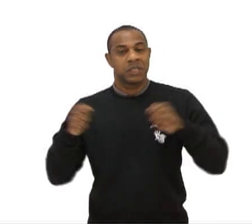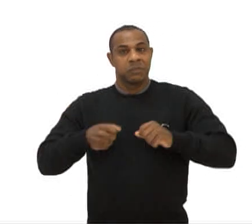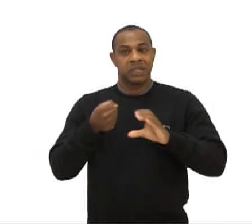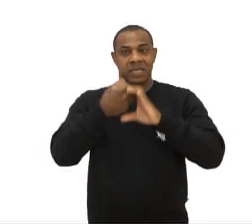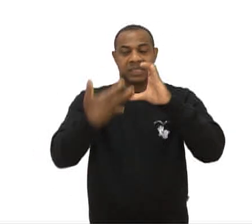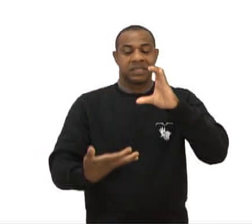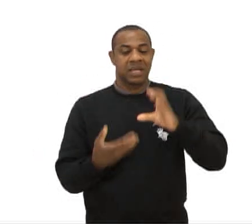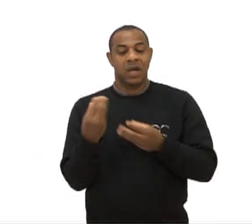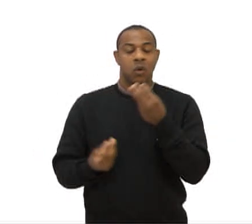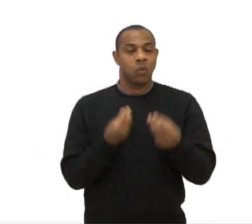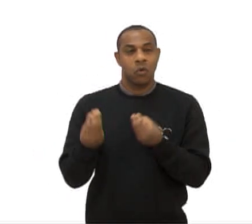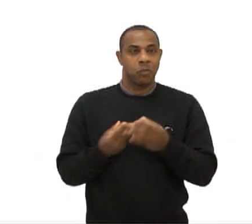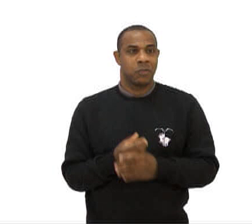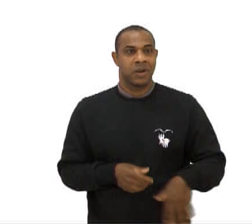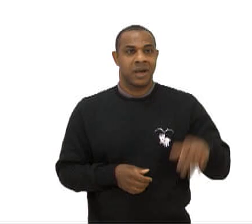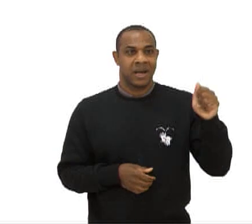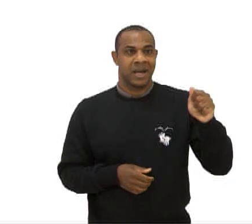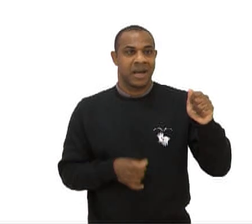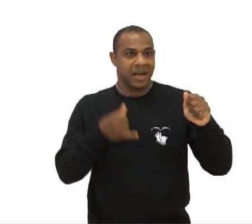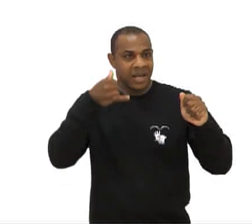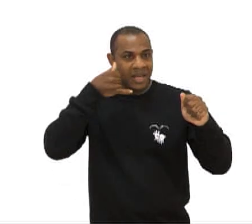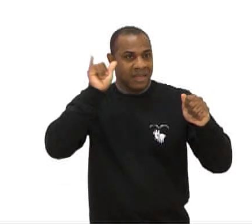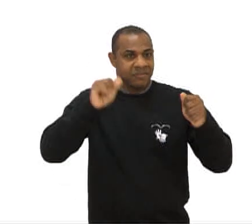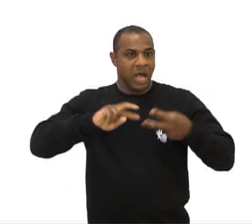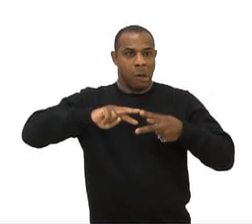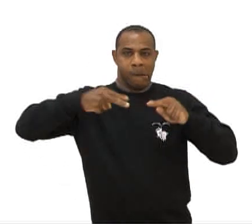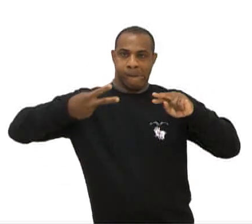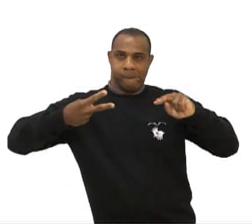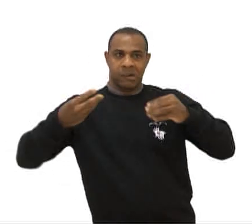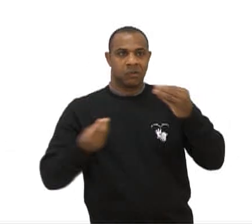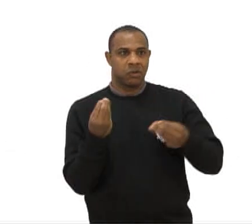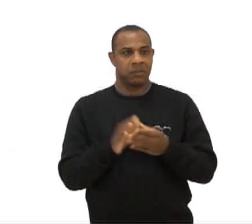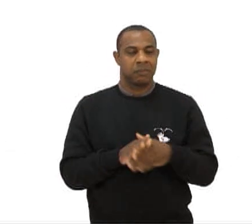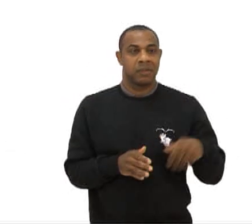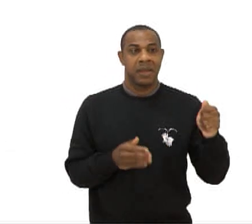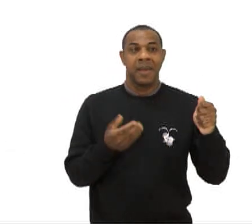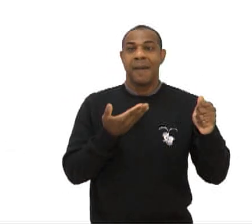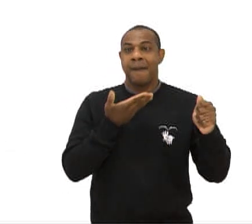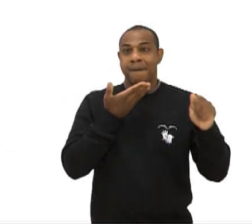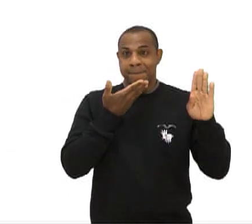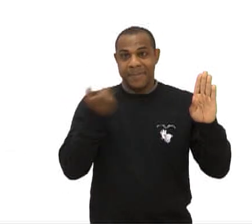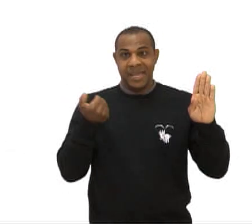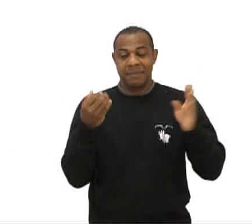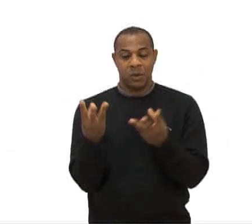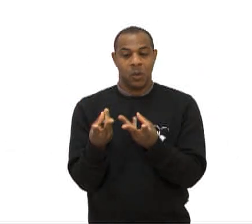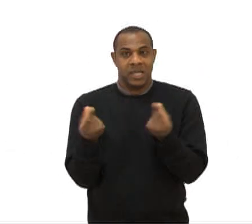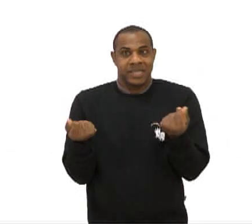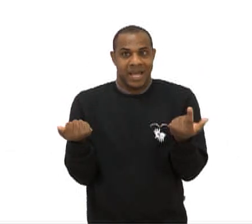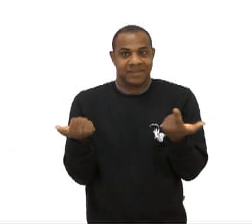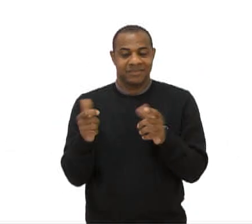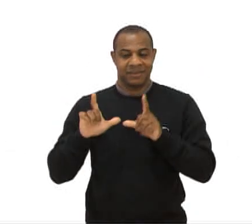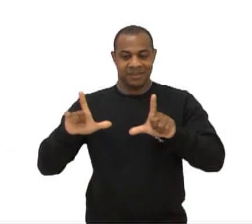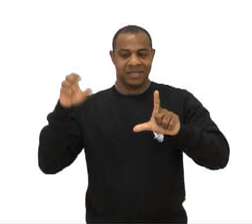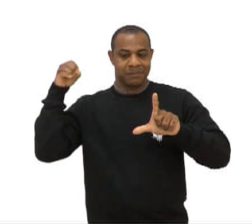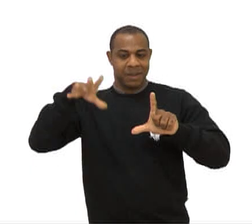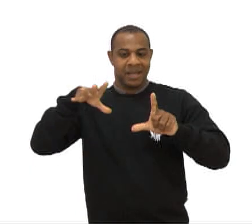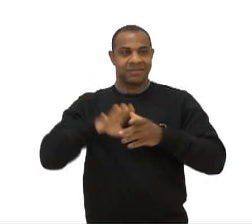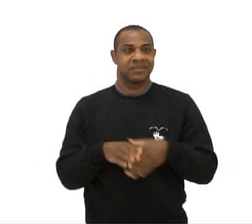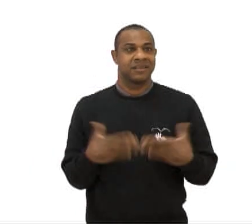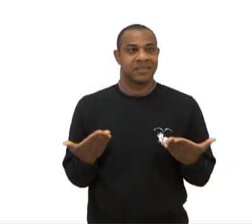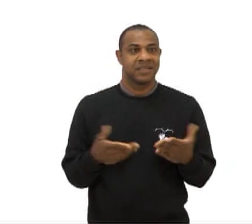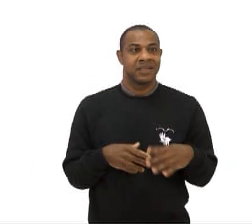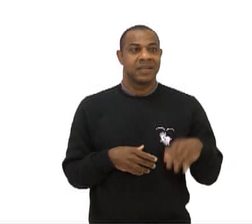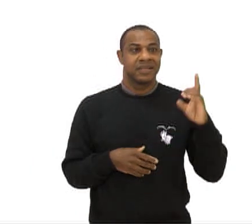por, vamos lá, letra A, evitar distorções. Letra B, melhor qualidade de sinal. Letra C, transmitir informações de